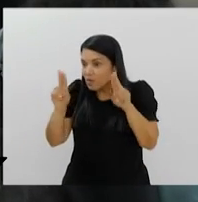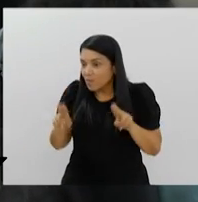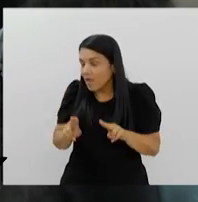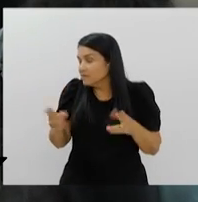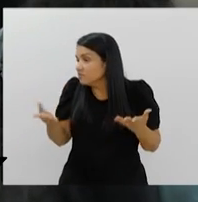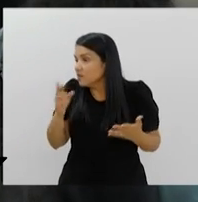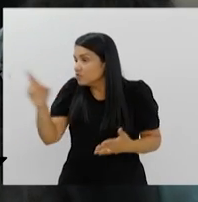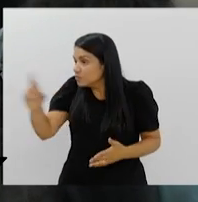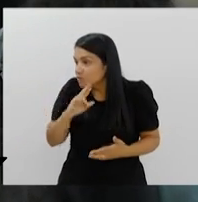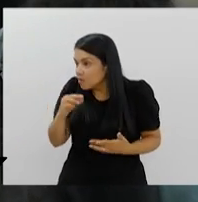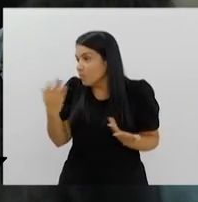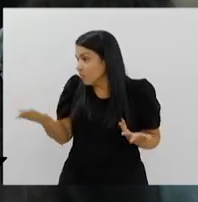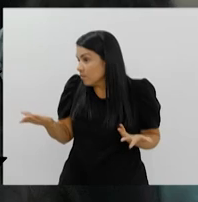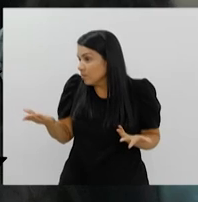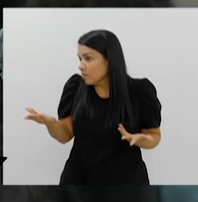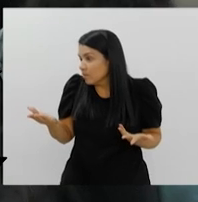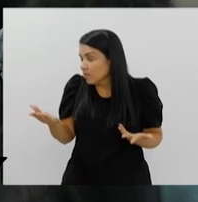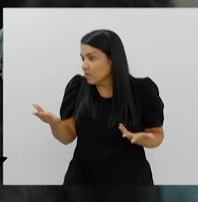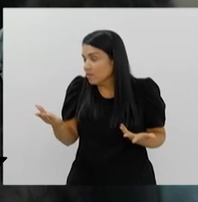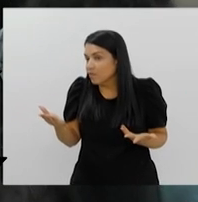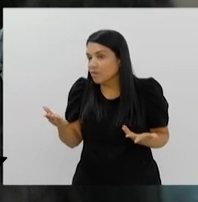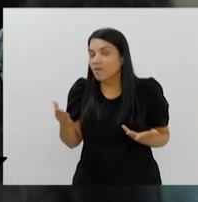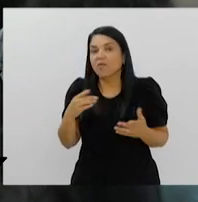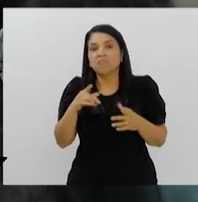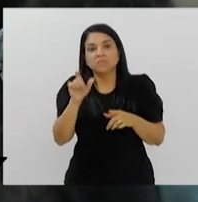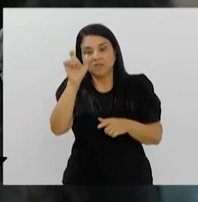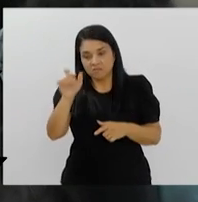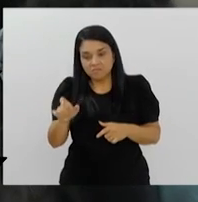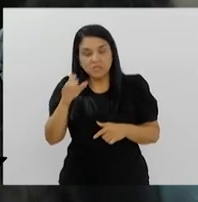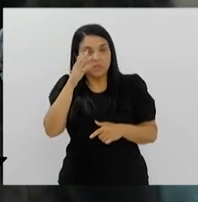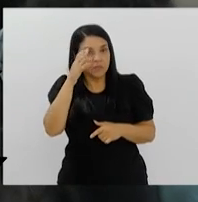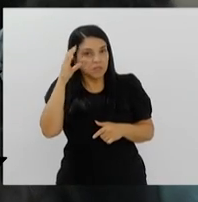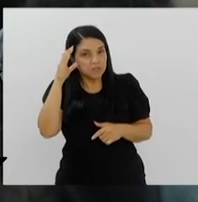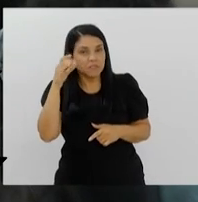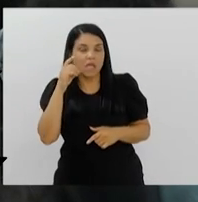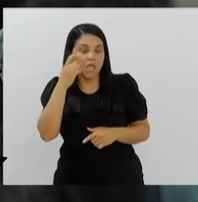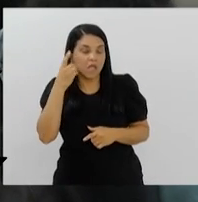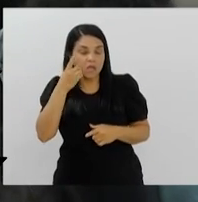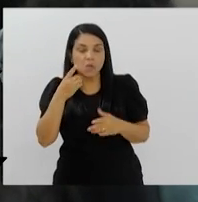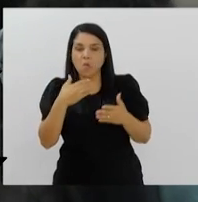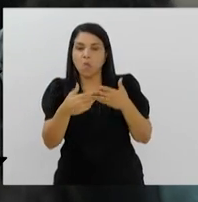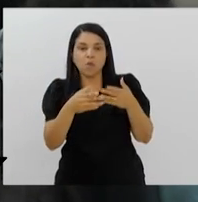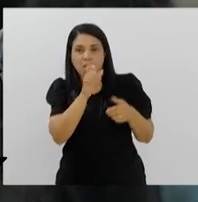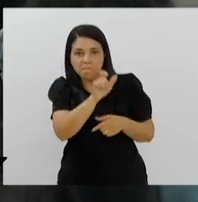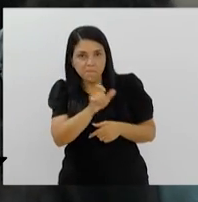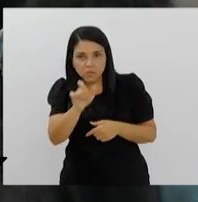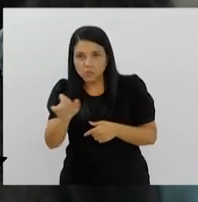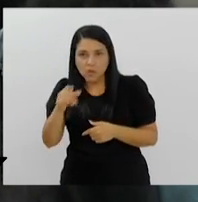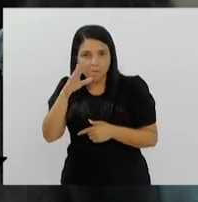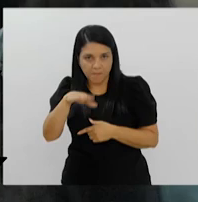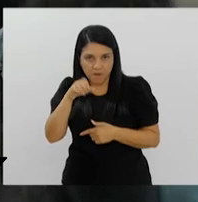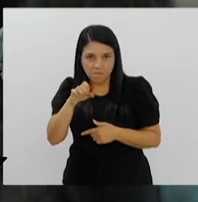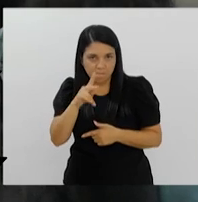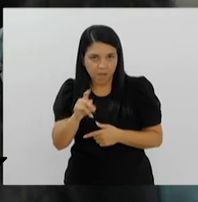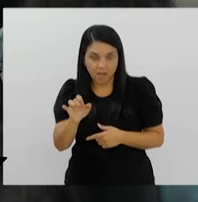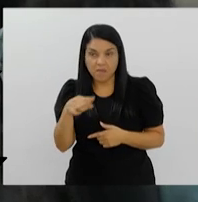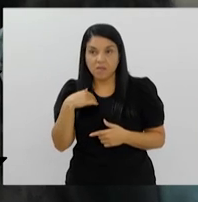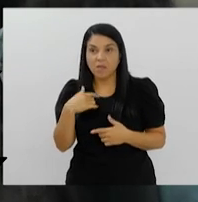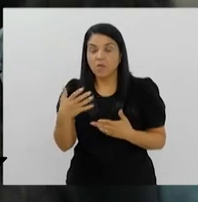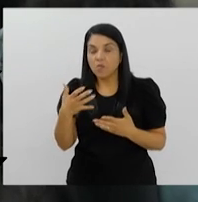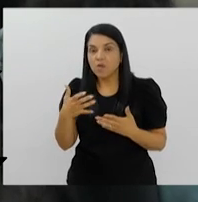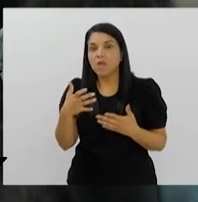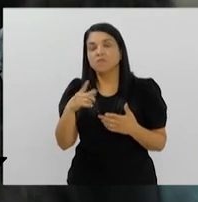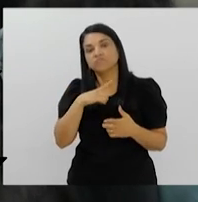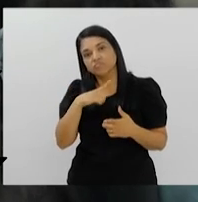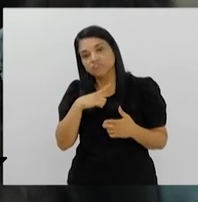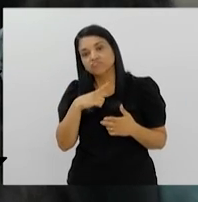esse caso esqueça que seja a deputada Célia ou qualquer uma das Mães aqui O senhor tá dizendo que houve esse caso